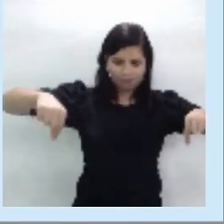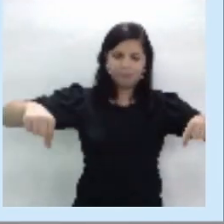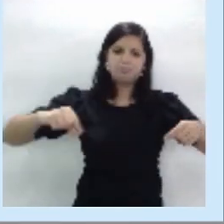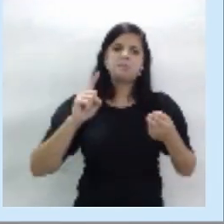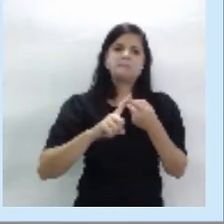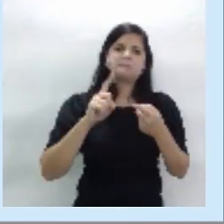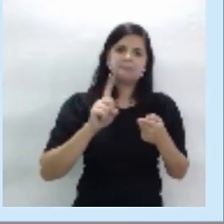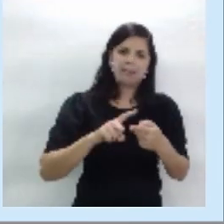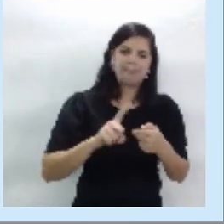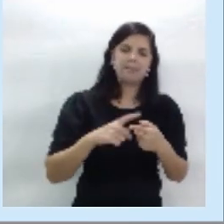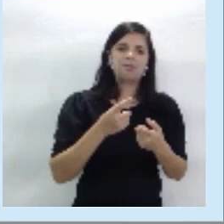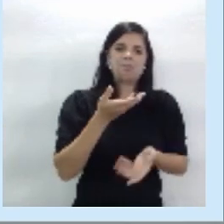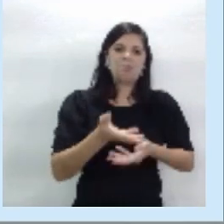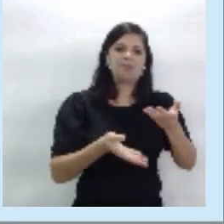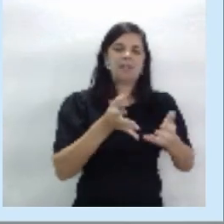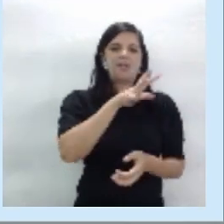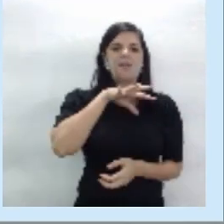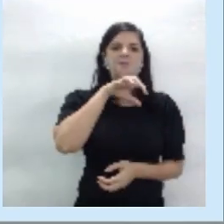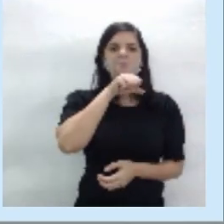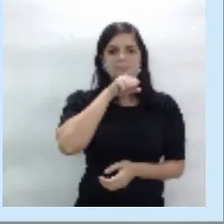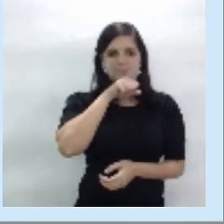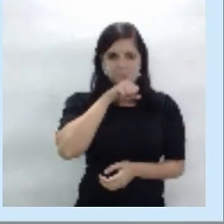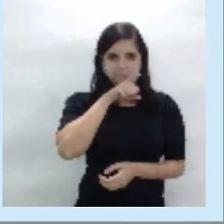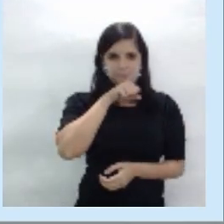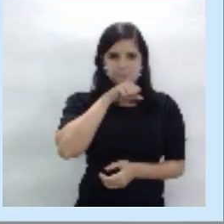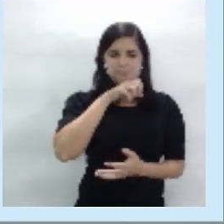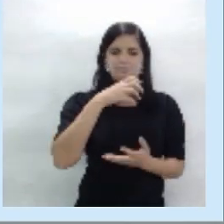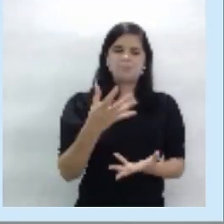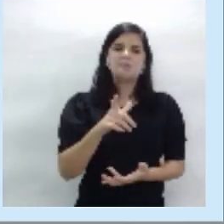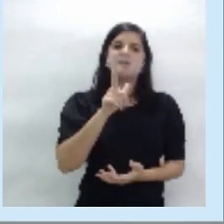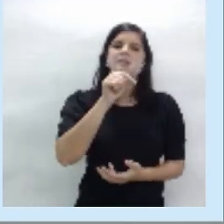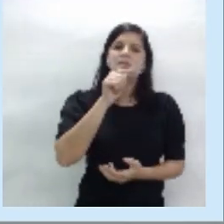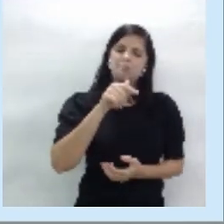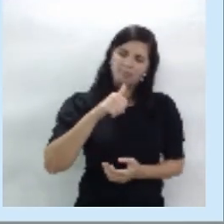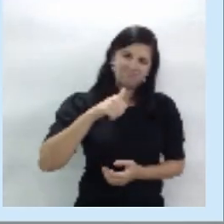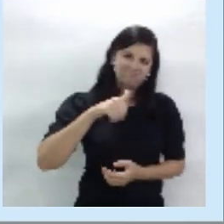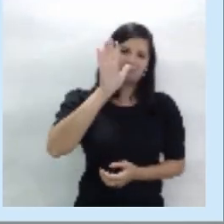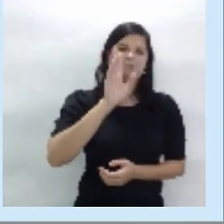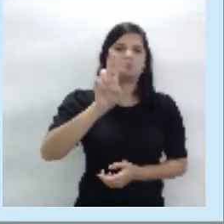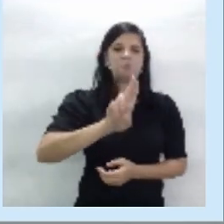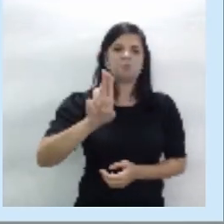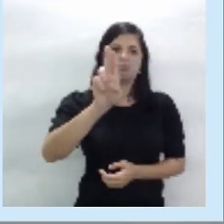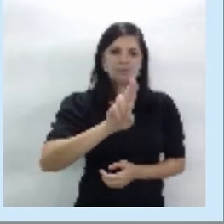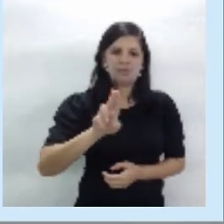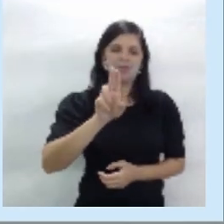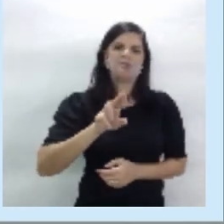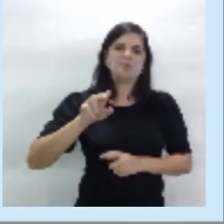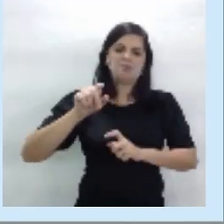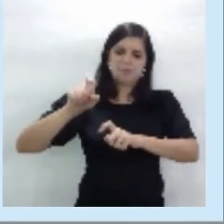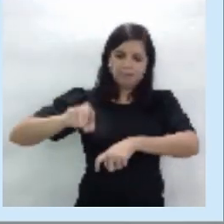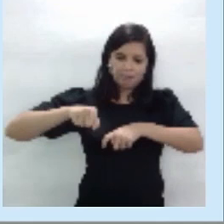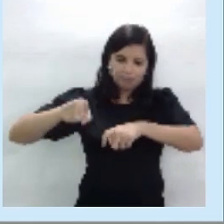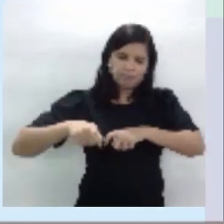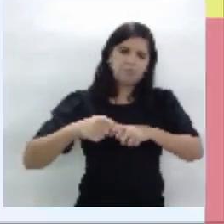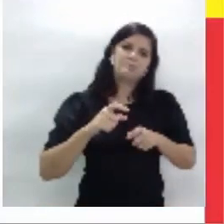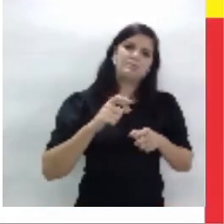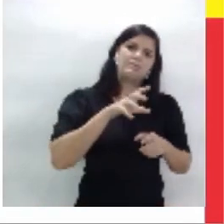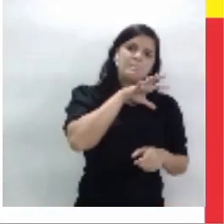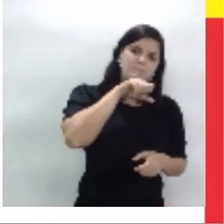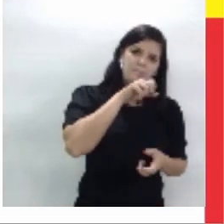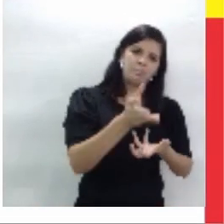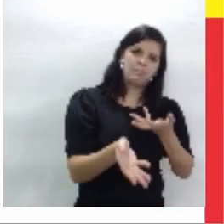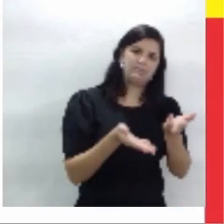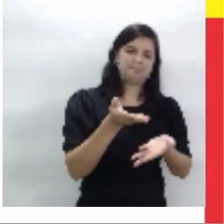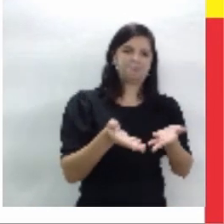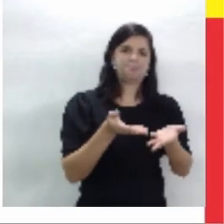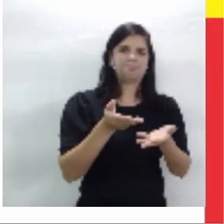que é a criação de animais, tá? Então, a água ela também é muito utilizada para a agropecuária. Olha na tela. Então, na imagem